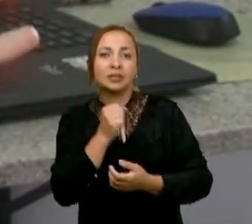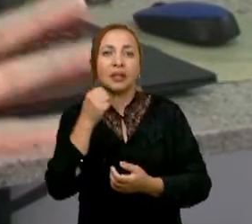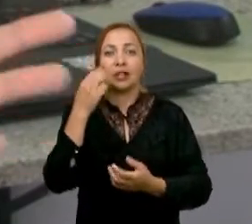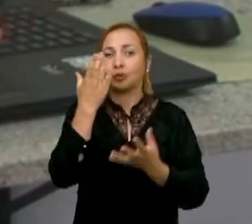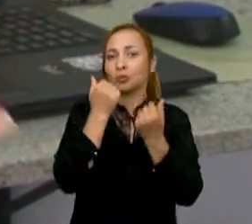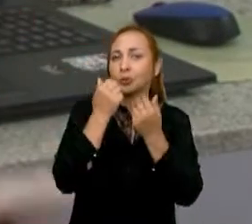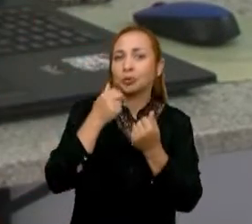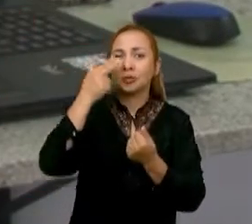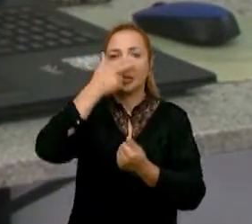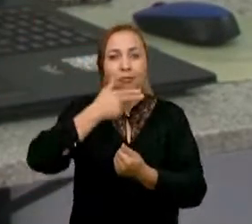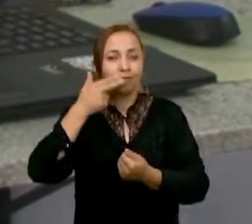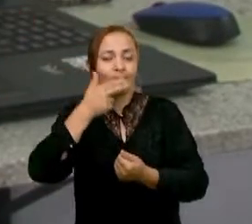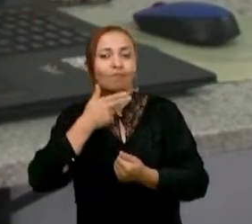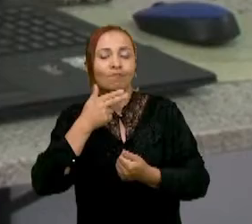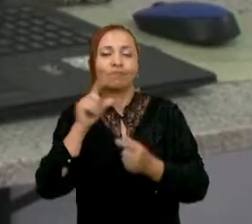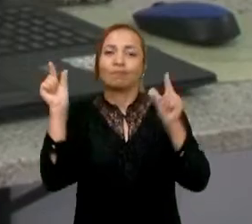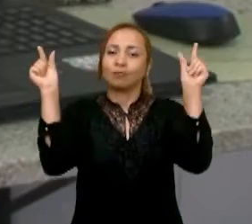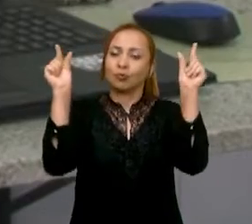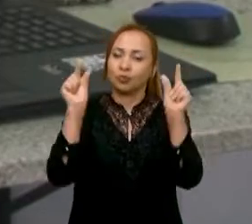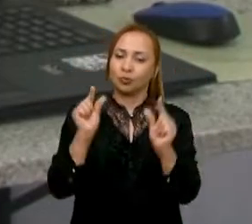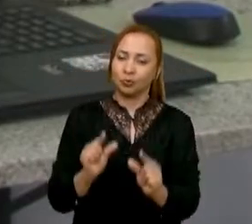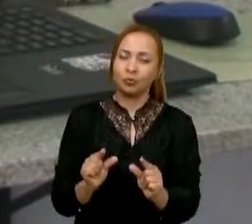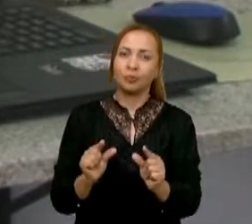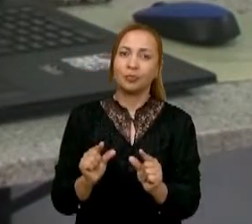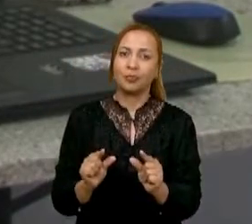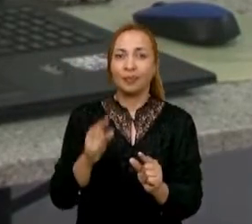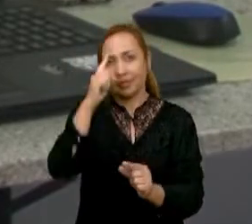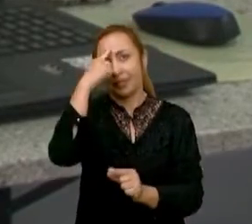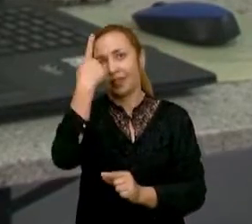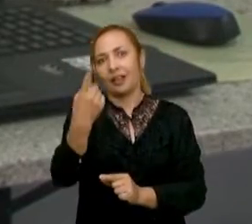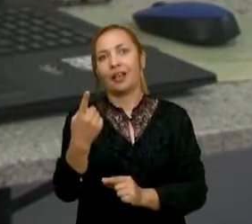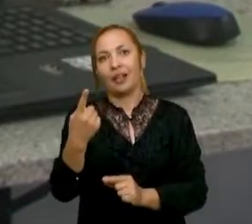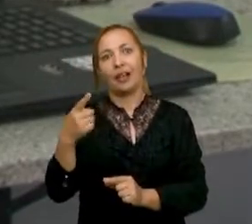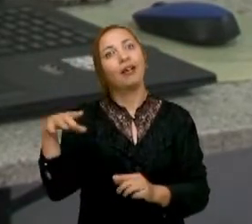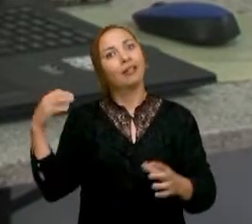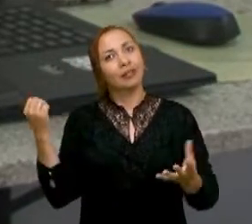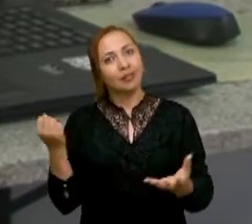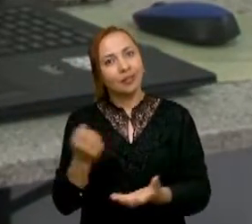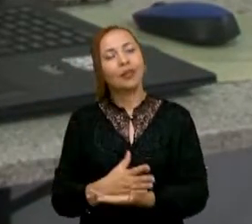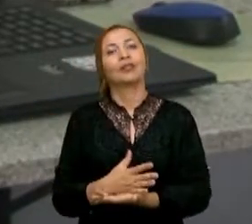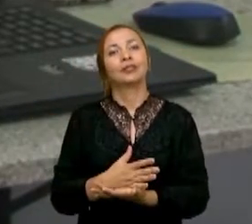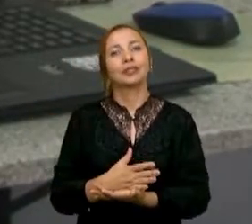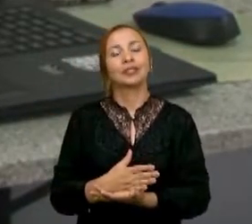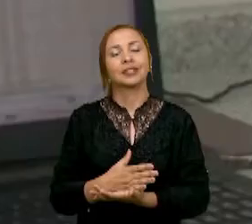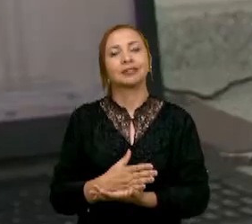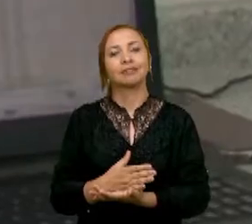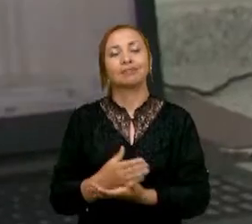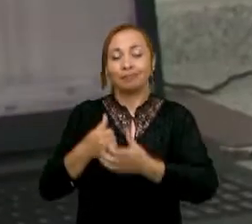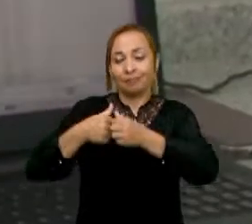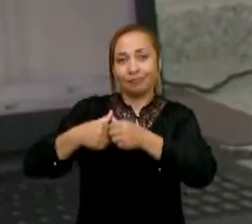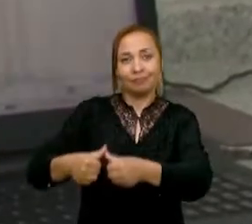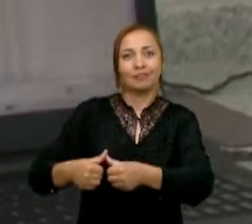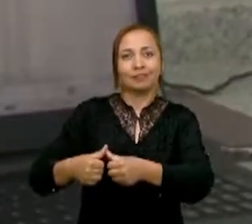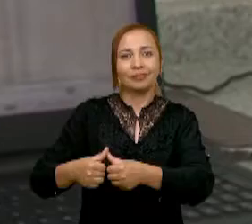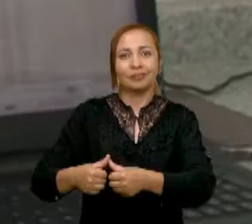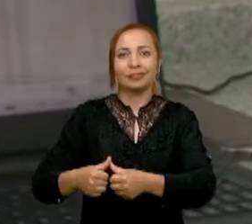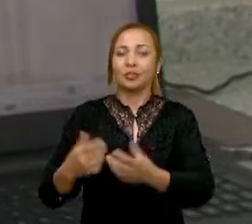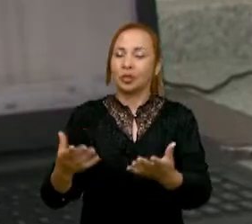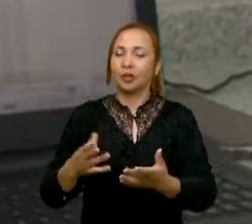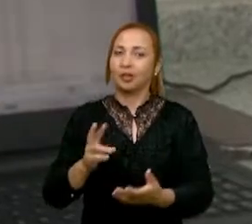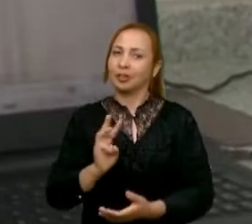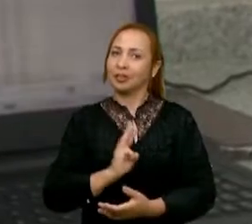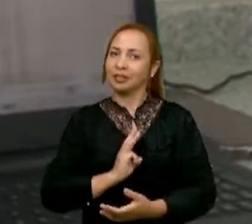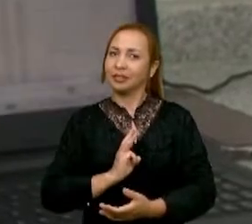A população aumentando, o recurso alimentar diminuindo, e essa é uma ideia renovável, né? Sustentável. Como eu estou no